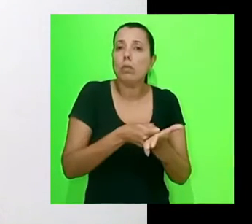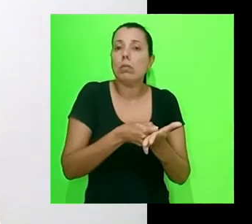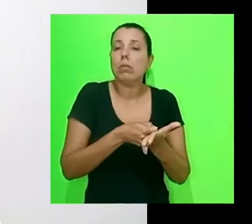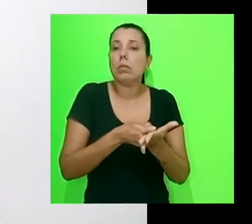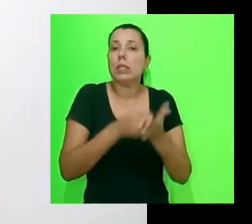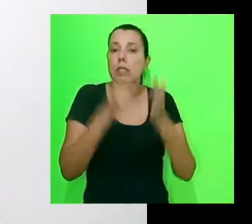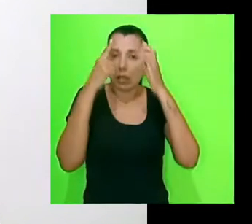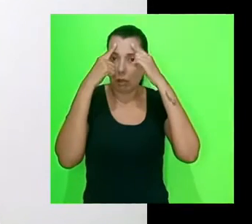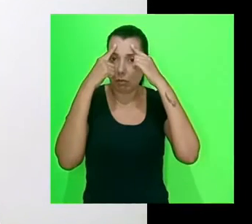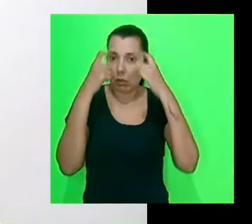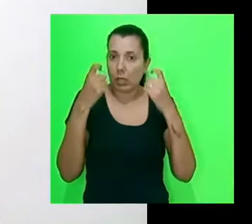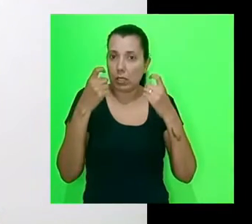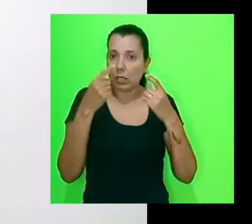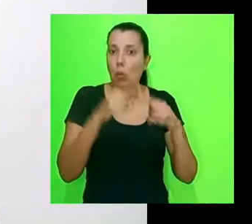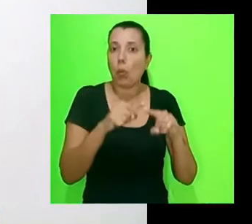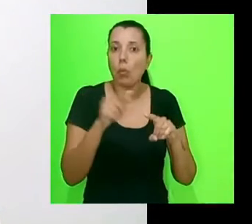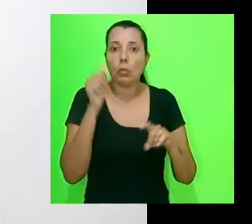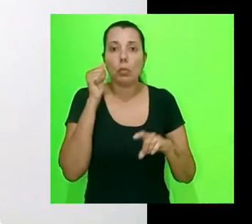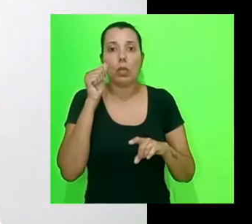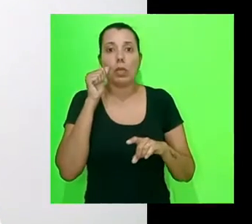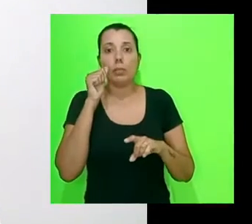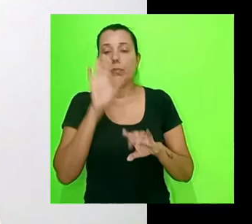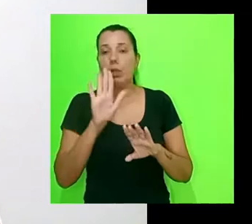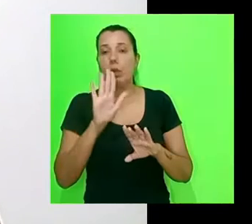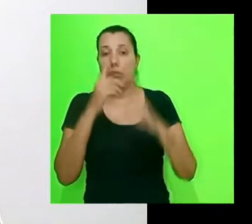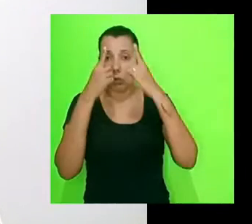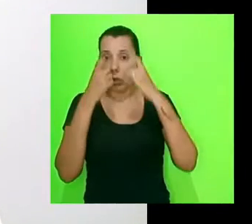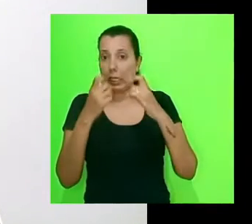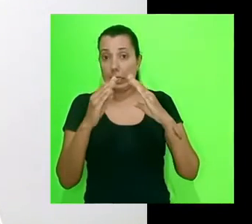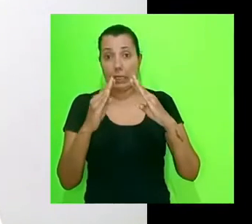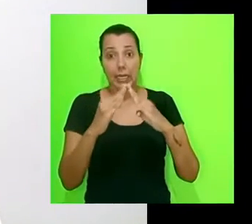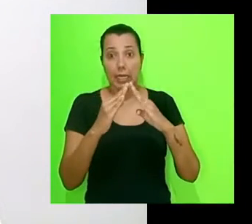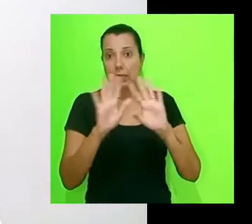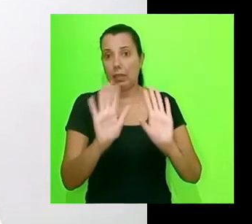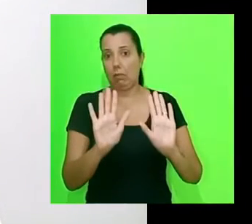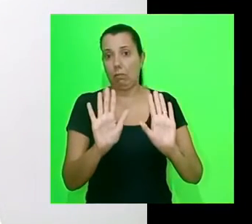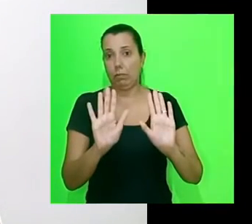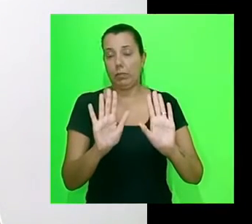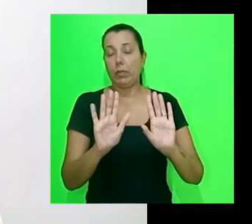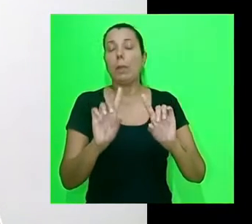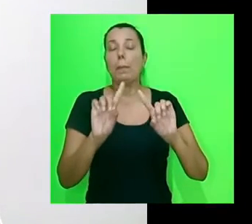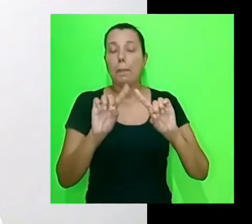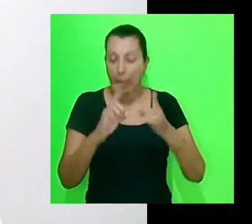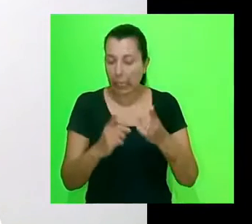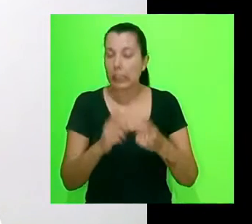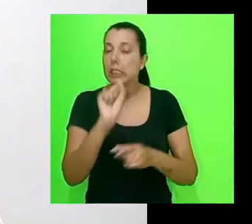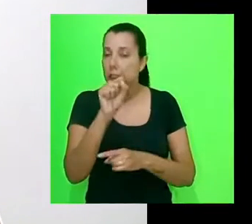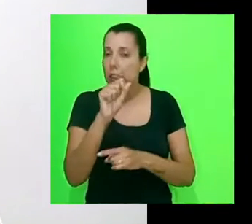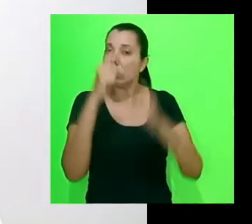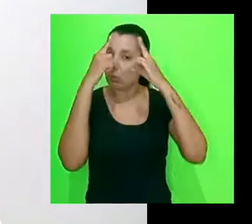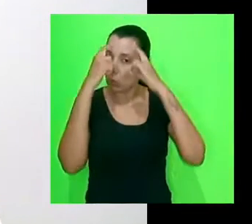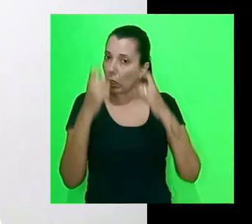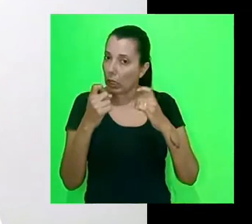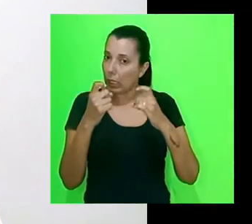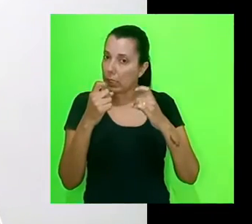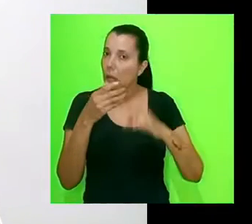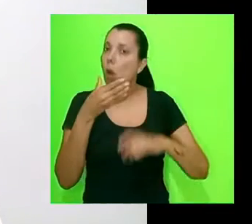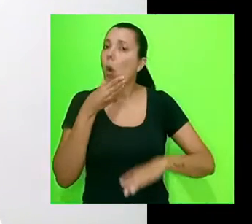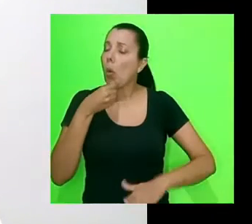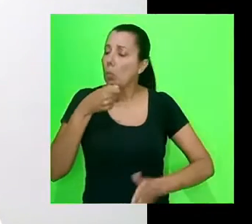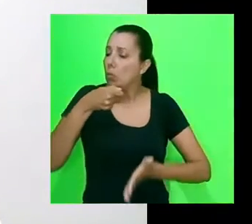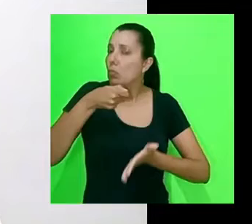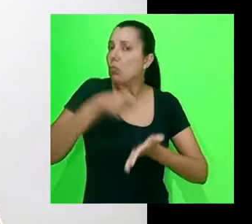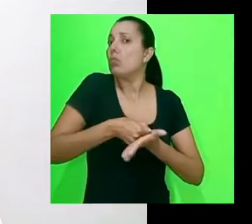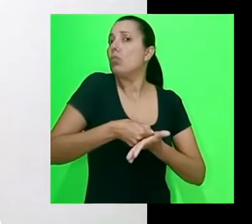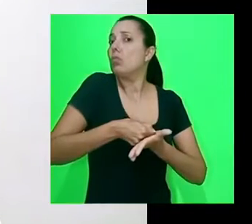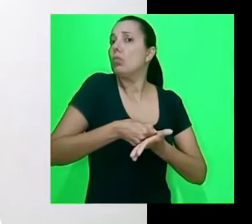fazendo o seu manifesto em silêncio e com toda segurança. Então, colegas, o importante é a gente